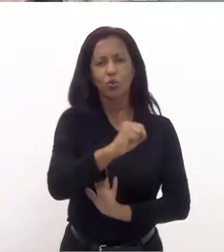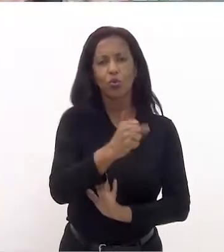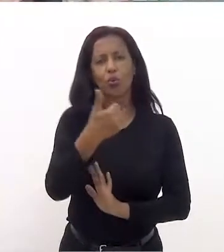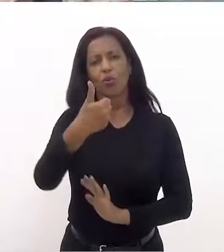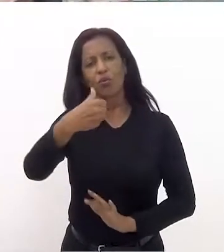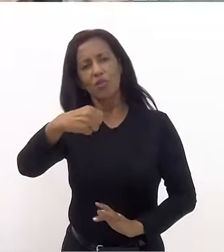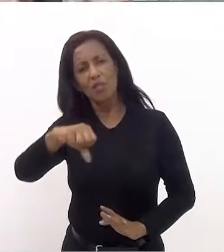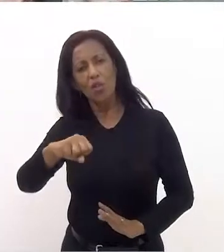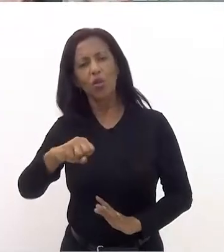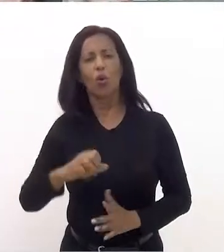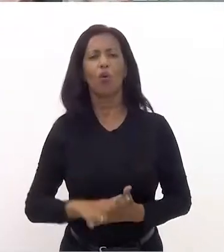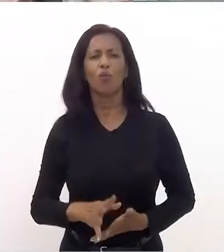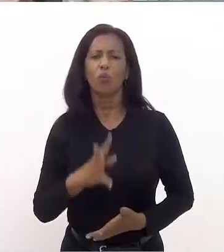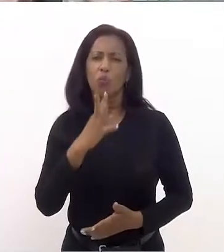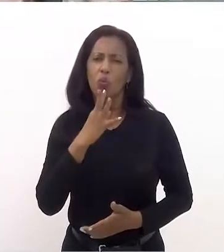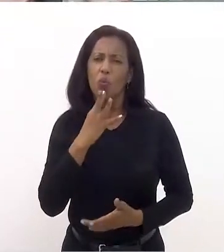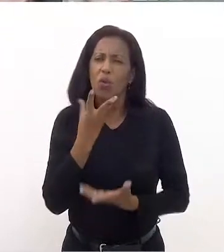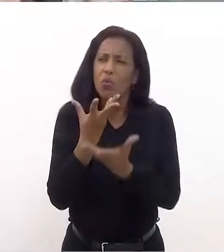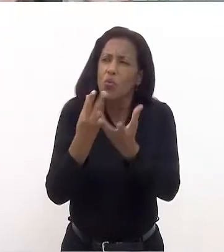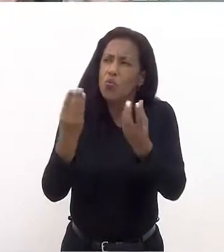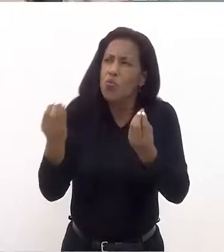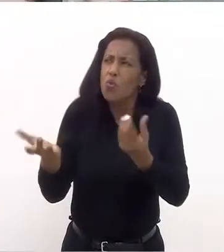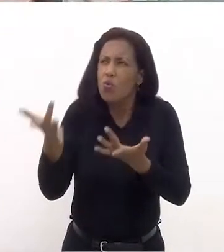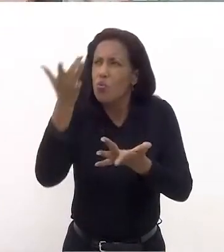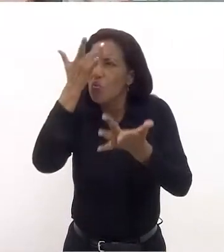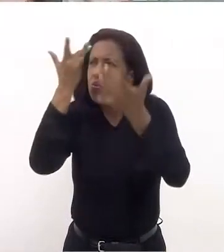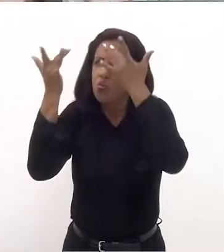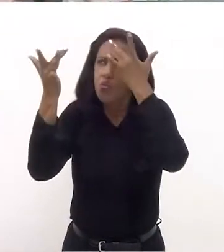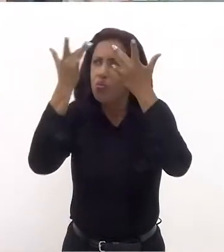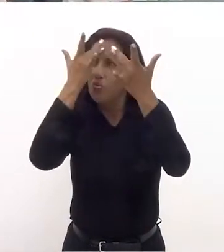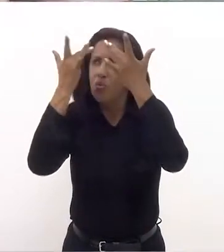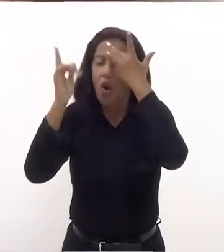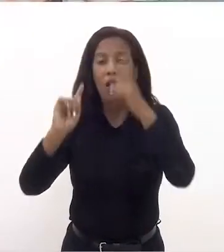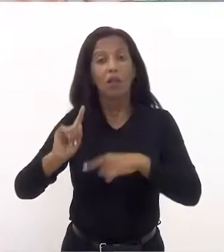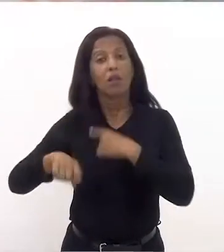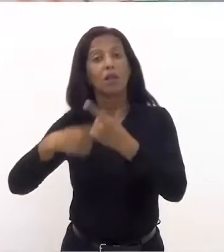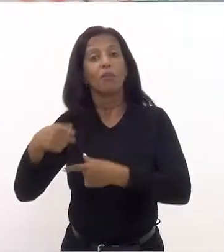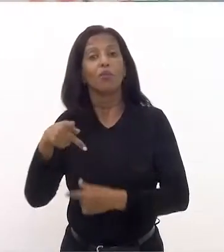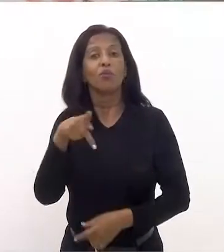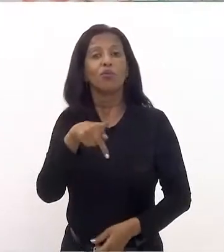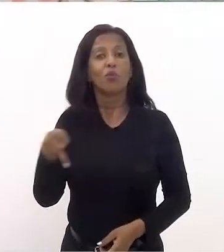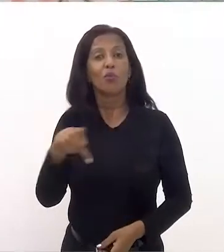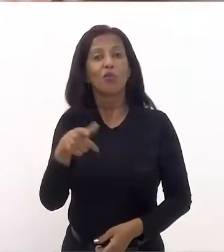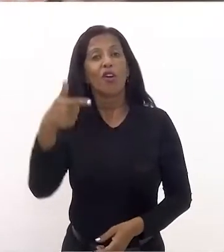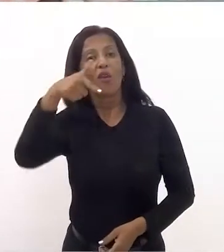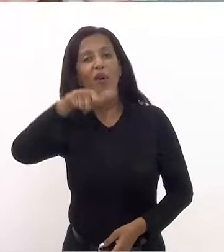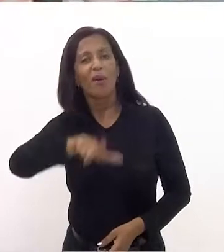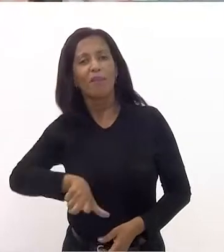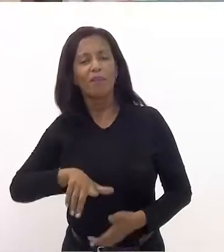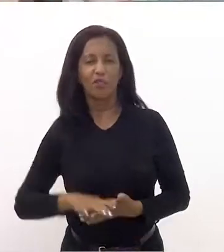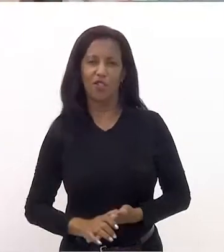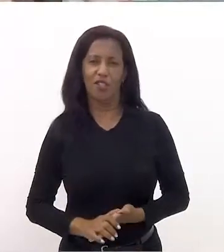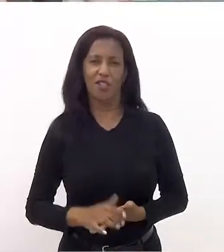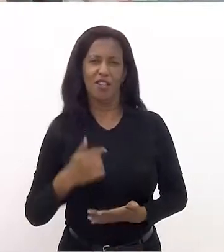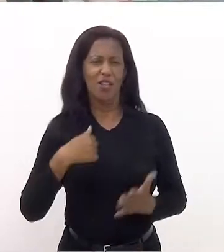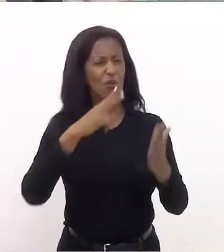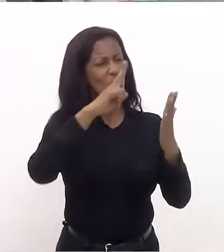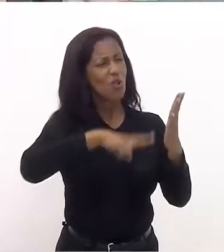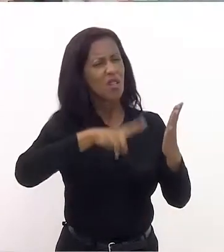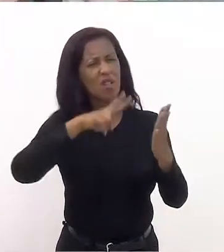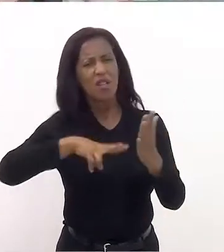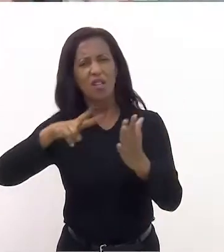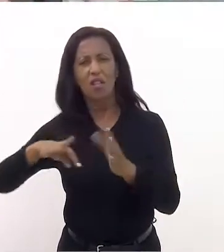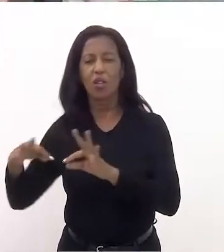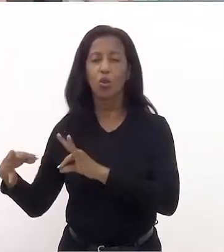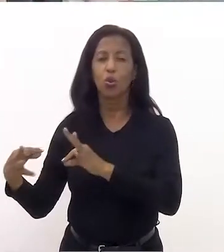XVIII, século XIX. Conheço muito poemas de cor, porque depois, como professor, eu repetia isso. Então, li todos